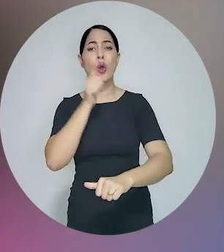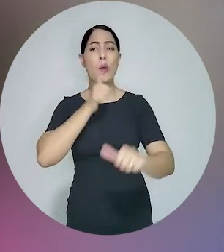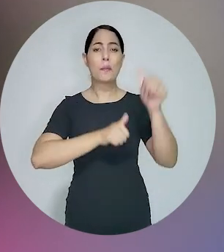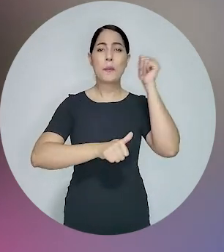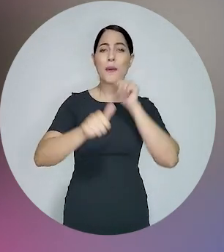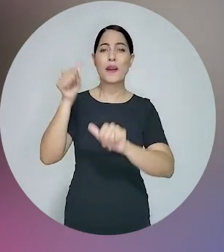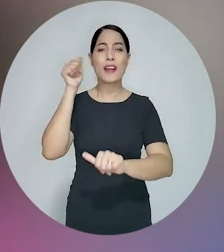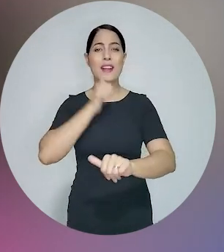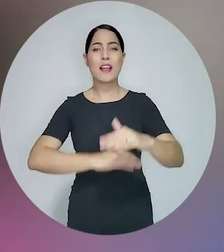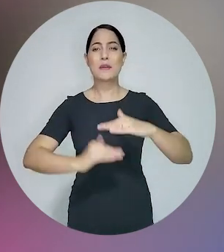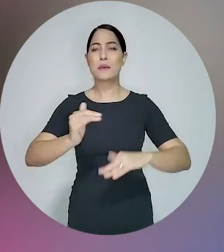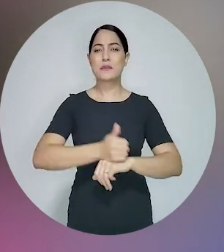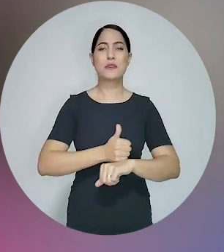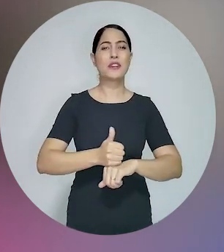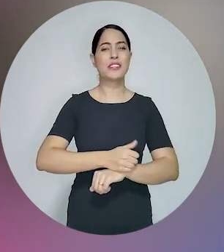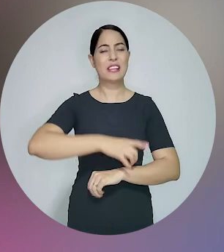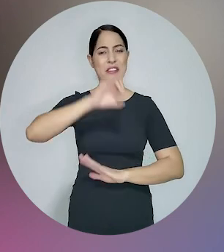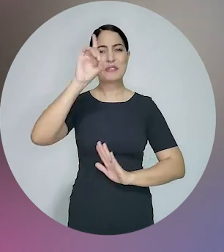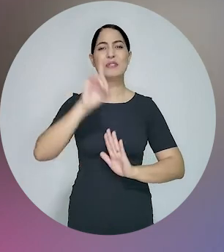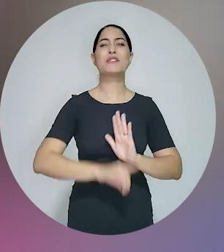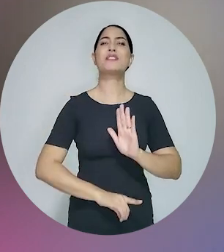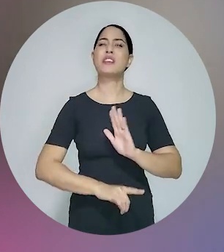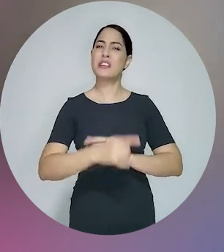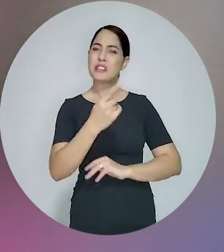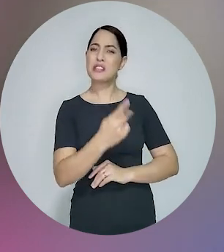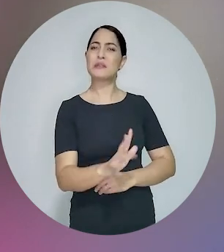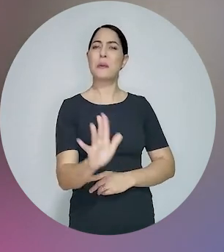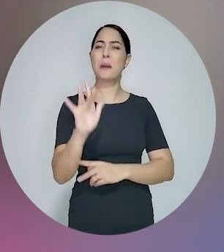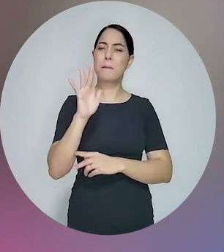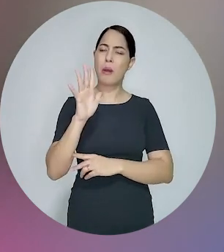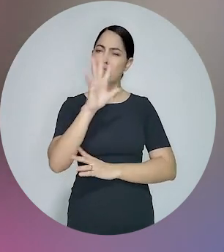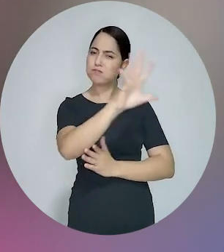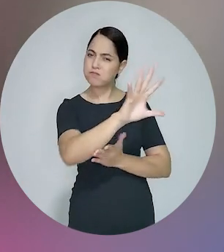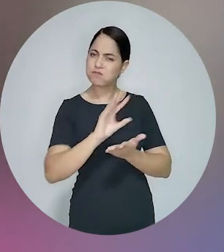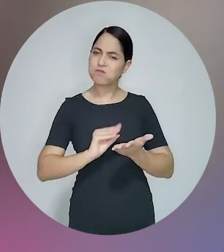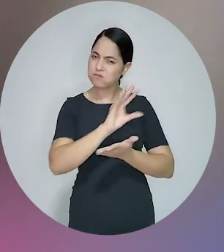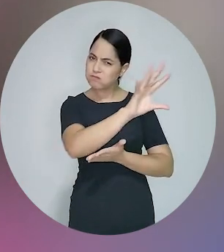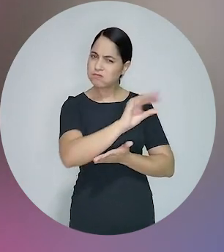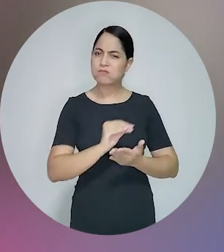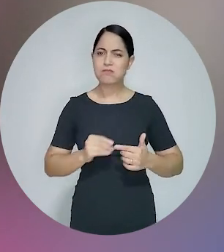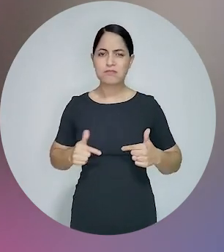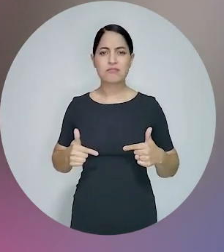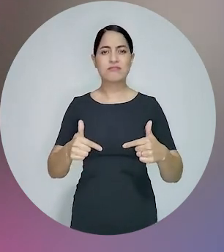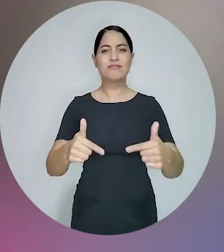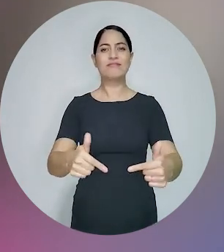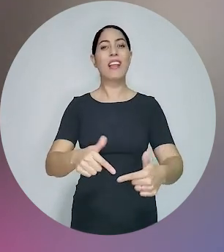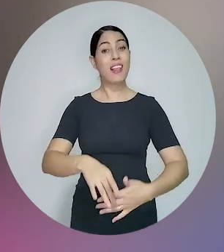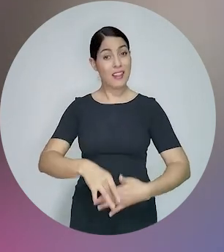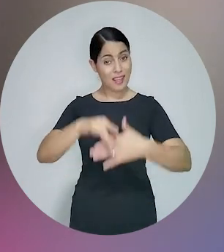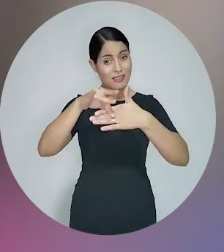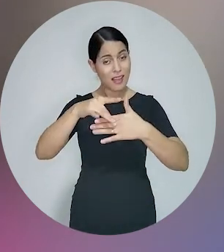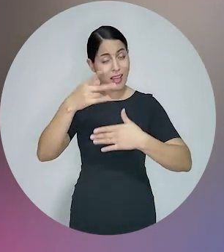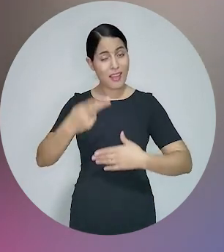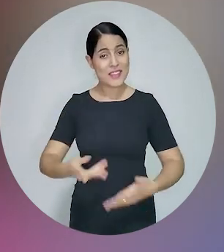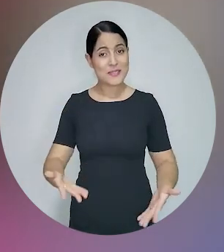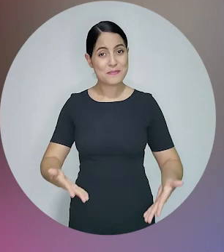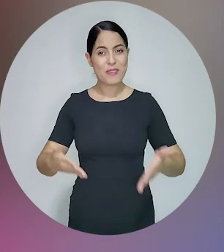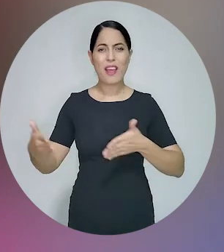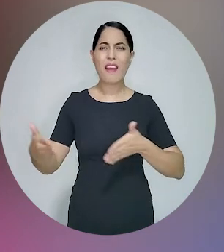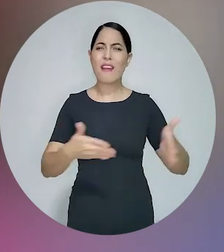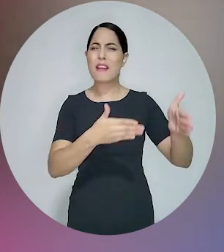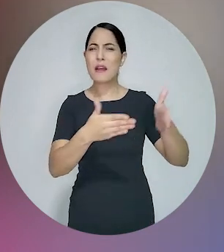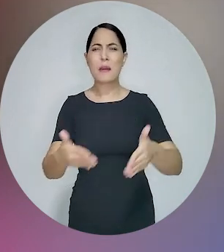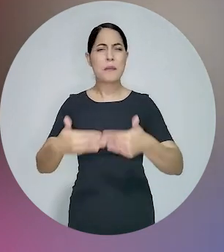de mulheres profissionais do direito que enxergam na sua trajetória o exemplo a ser seguido. Liderar é